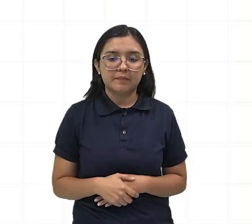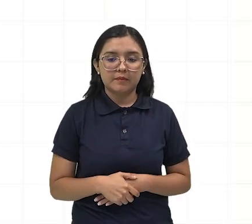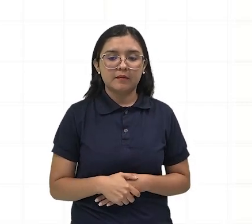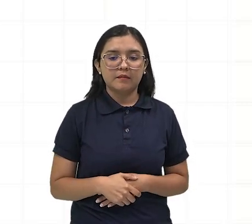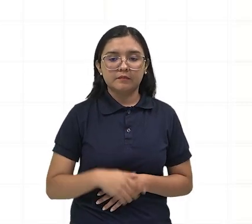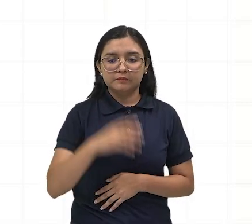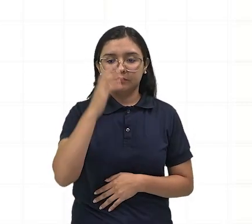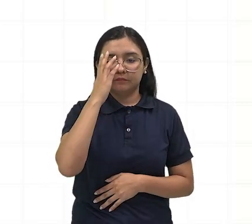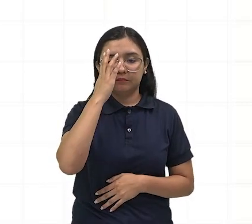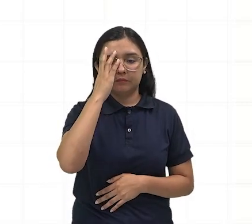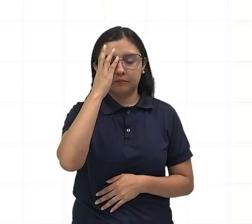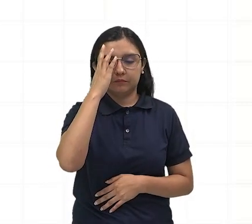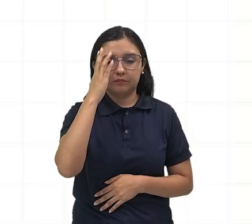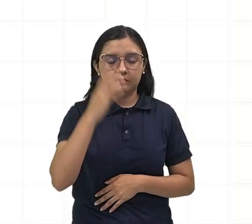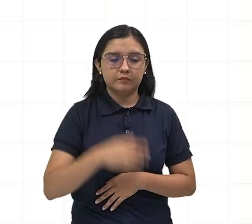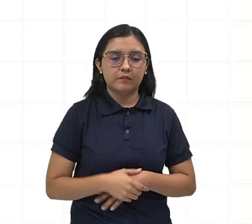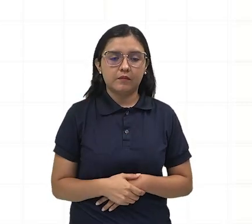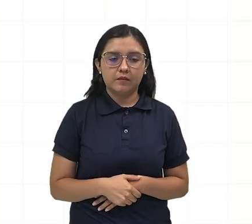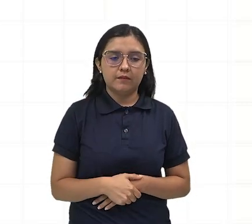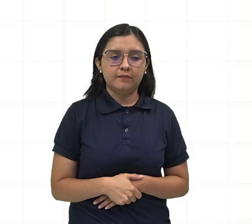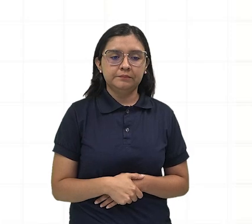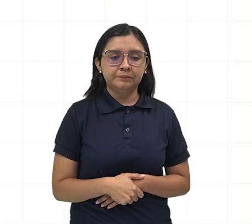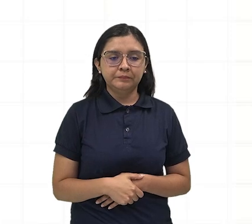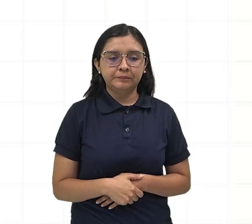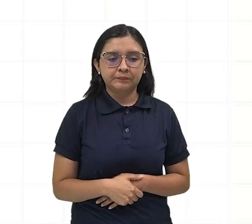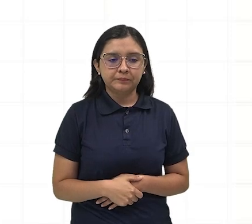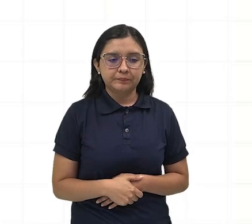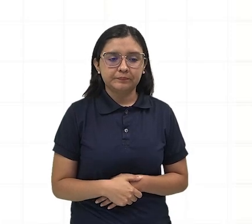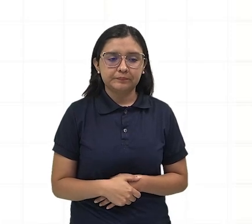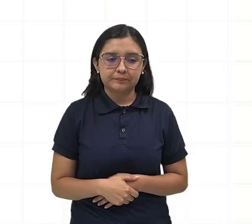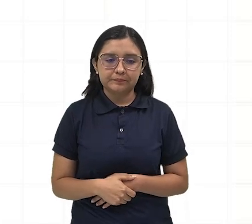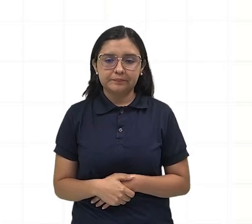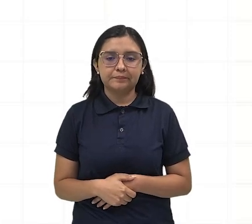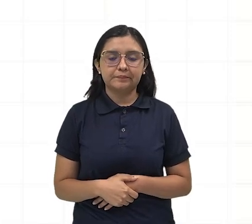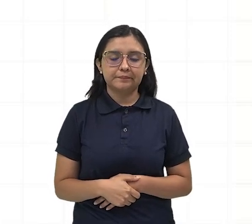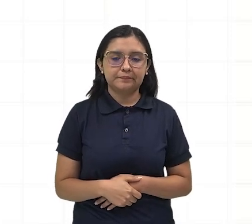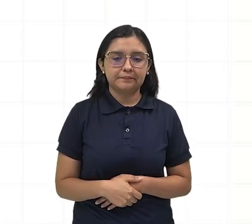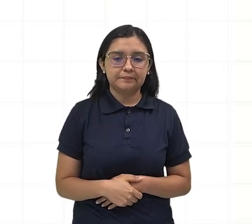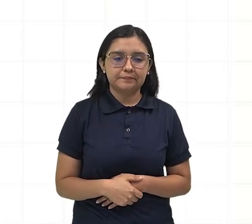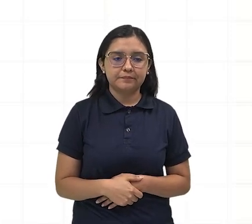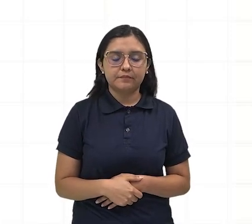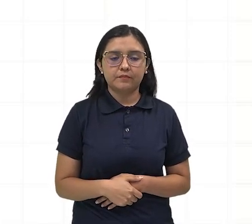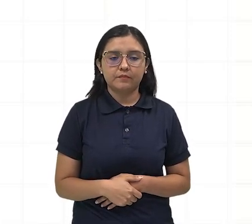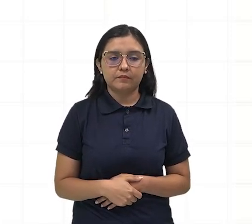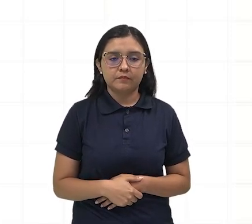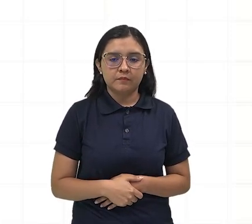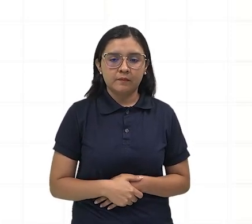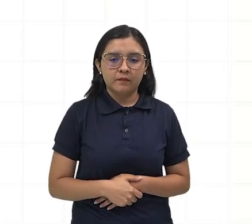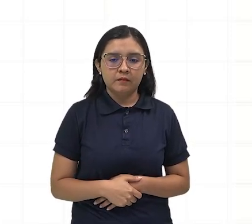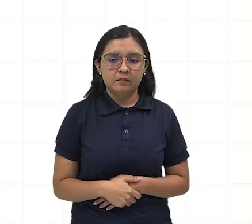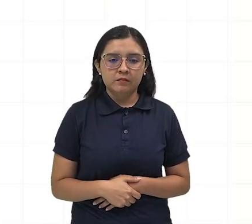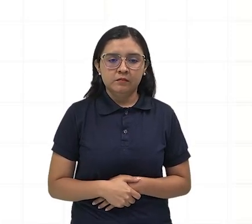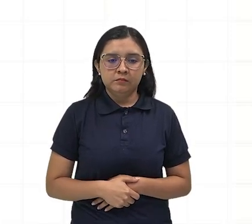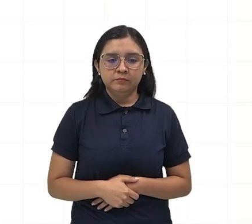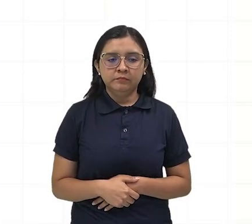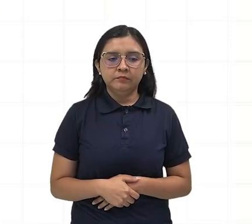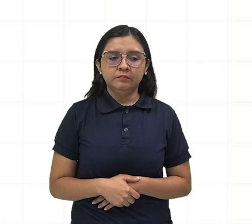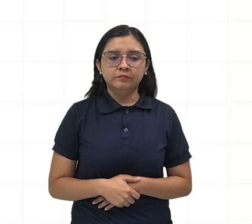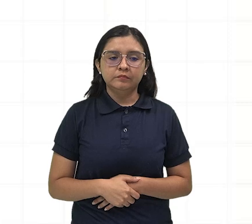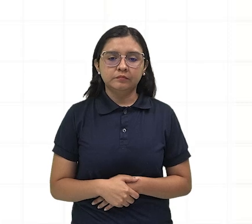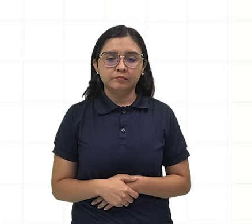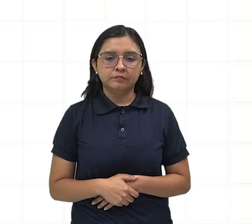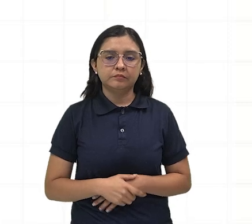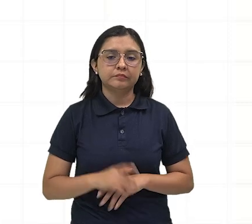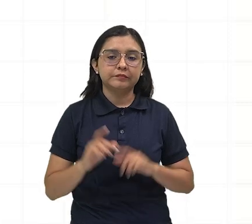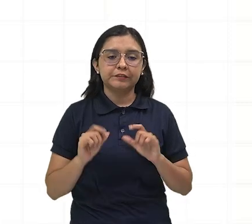Não nulo não pode ser zero, né? Senão nós não teremos um segmento de reta. Não paralelo e não contido em alfa.